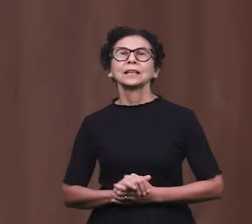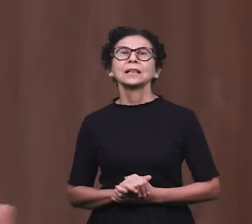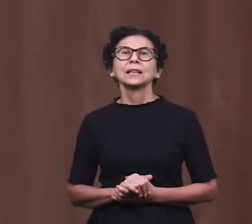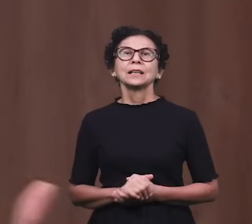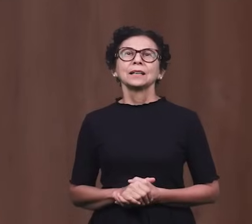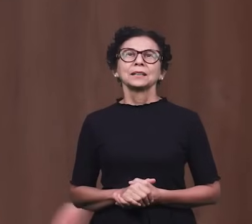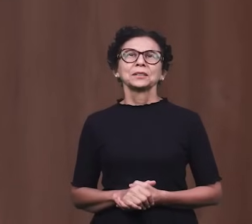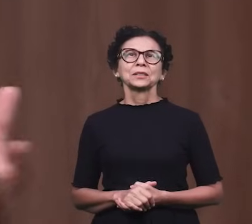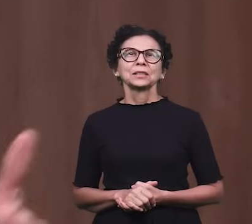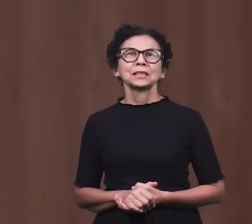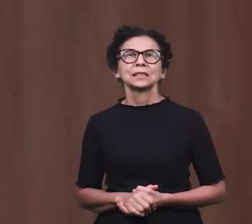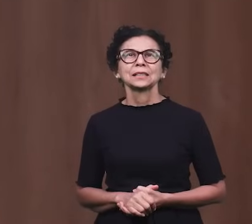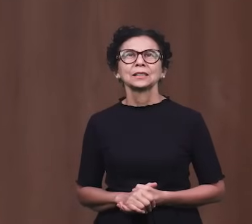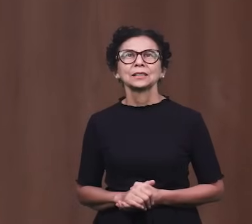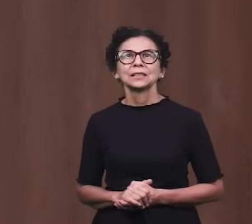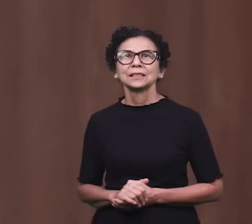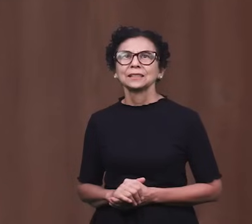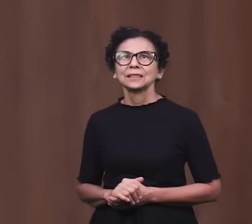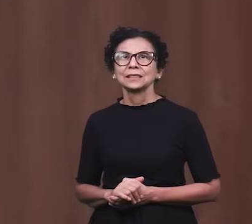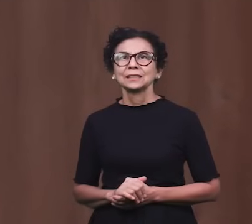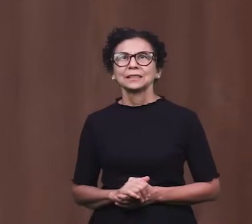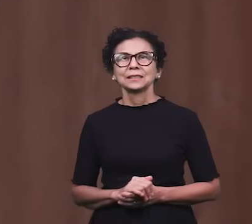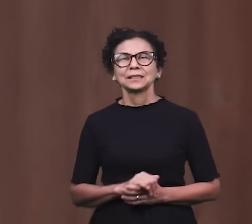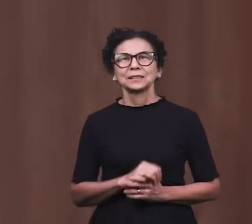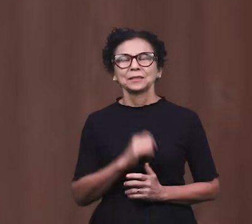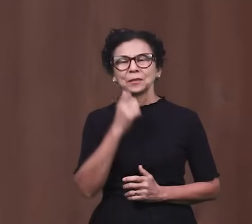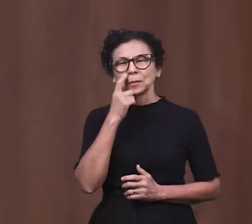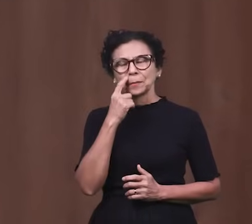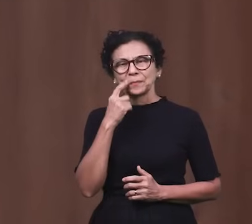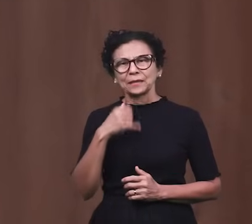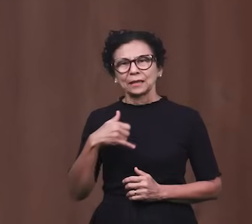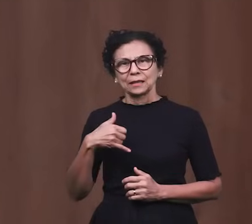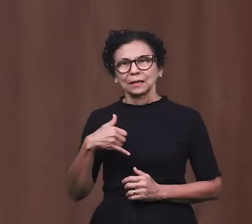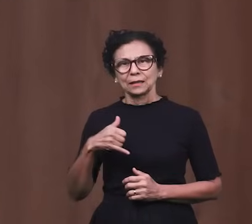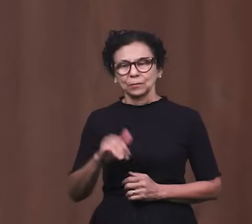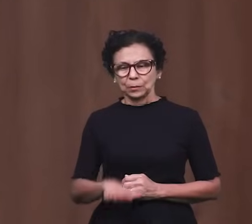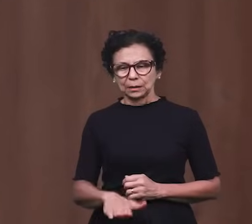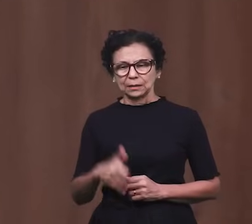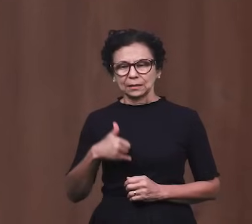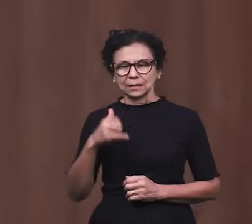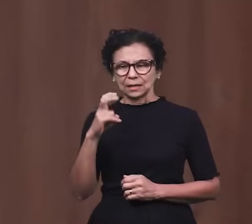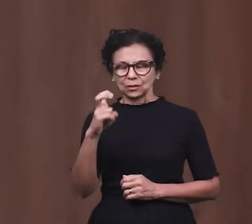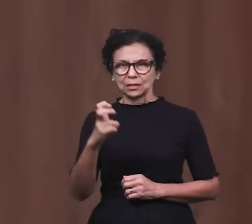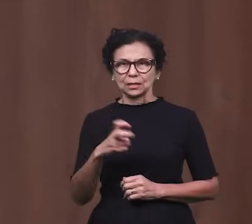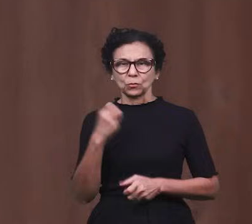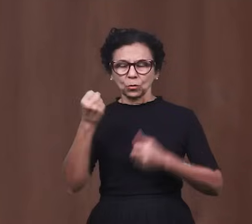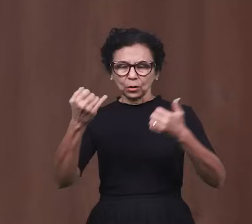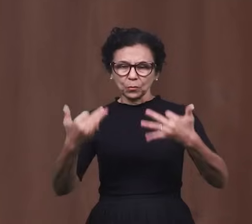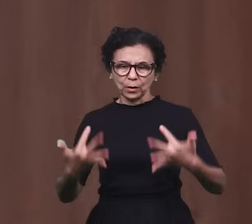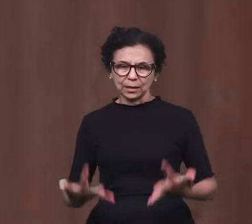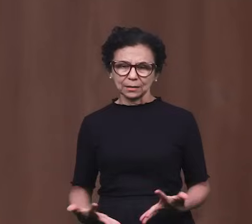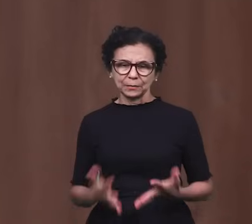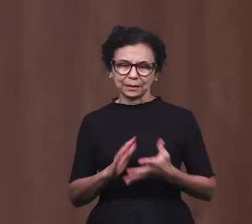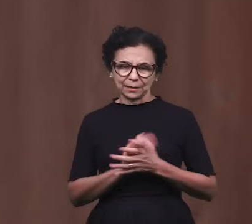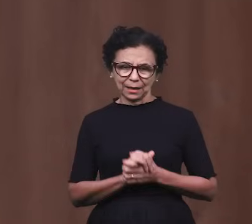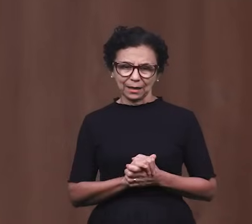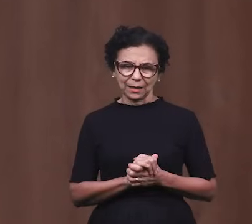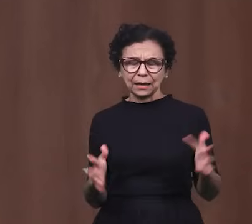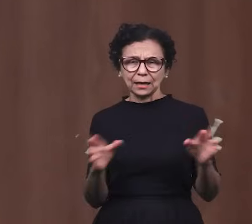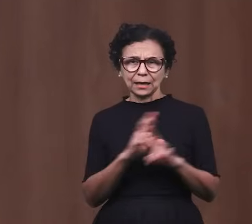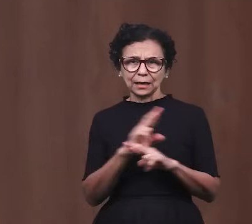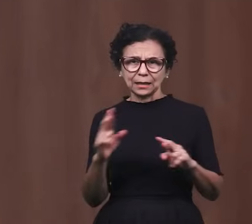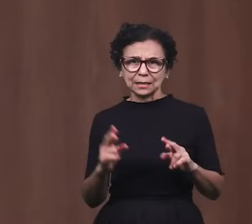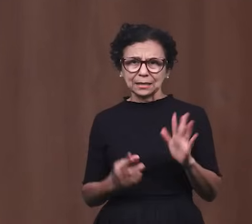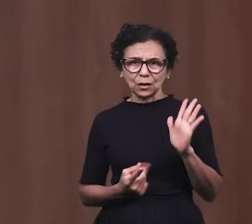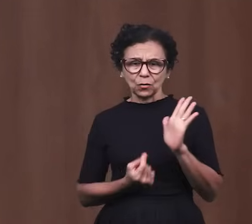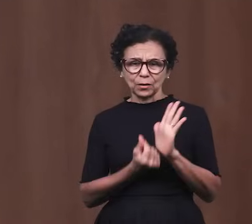tudo, né? Isso. Até para ajudar a criar um roteiro, eu coloco assim, como explicar sobre inflação para uma criança de 5 anos? Aí ele